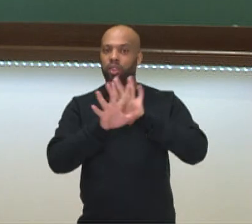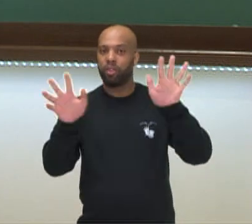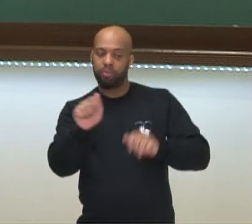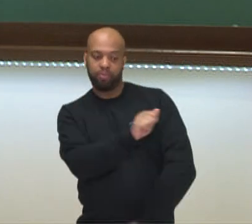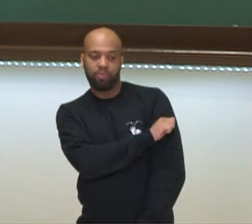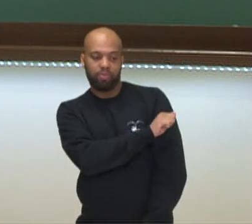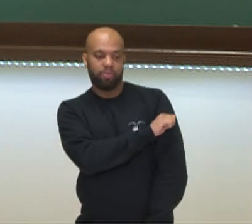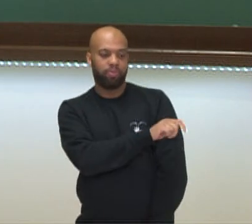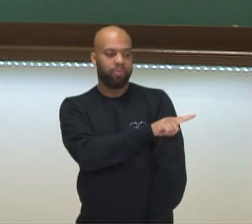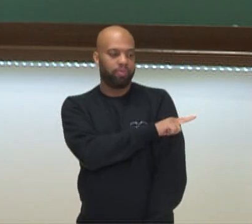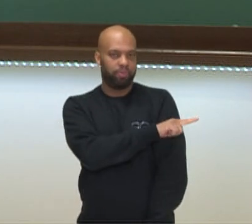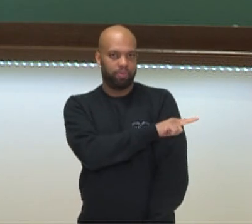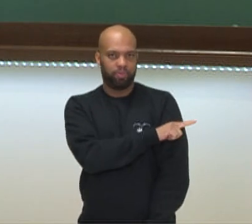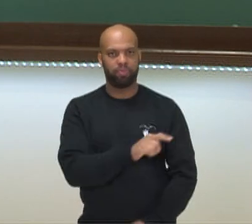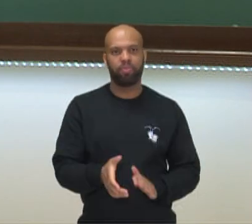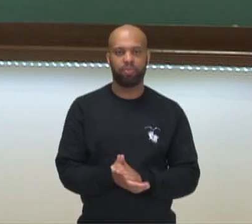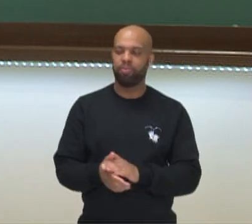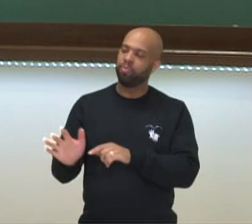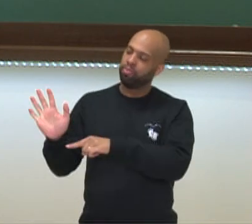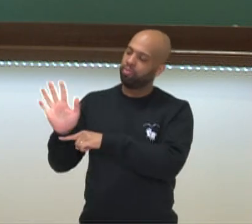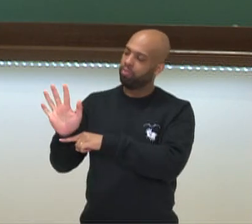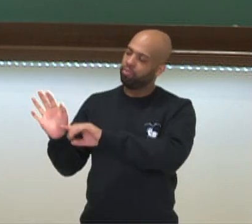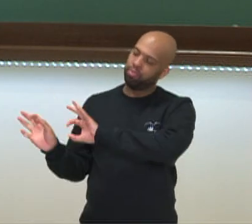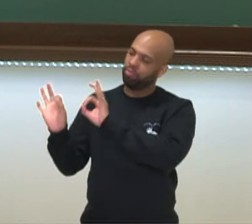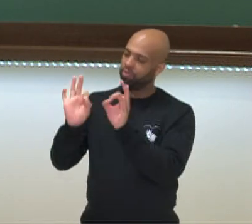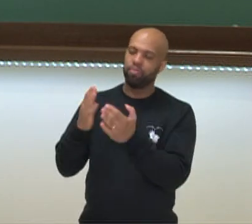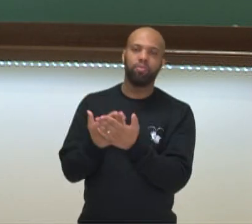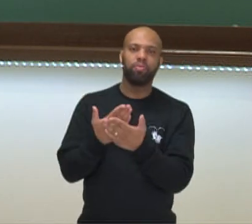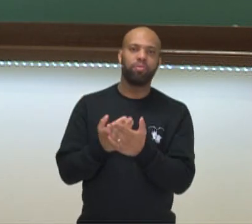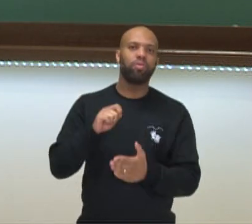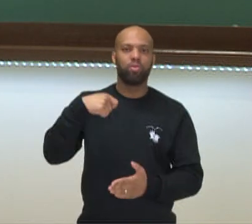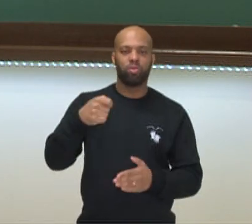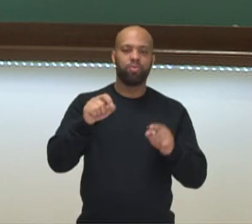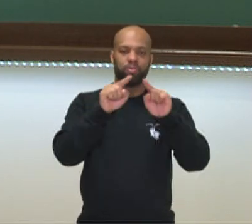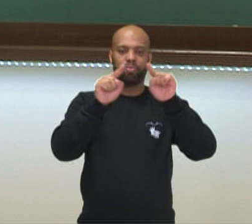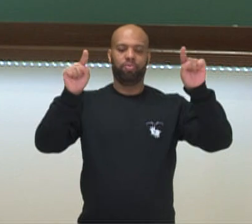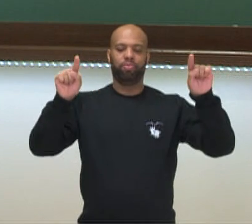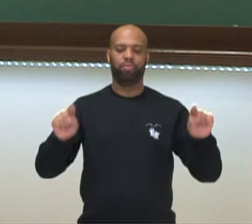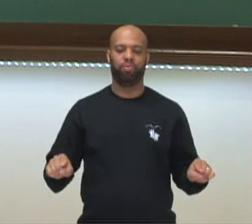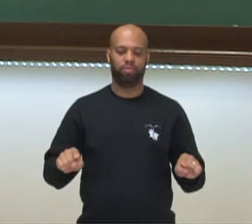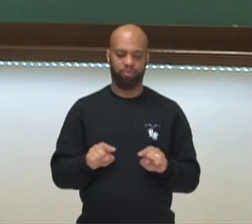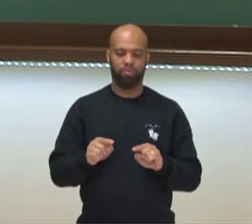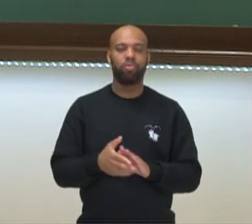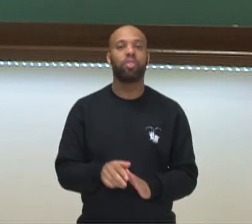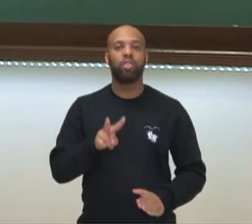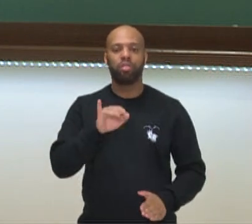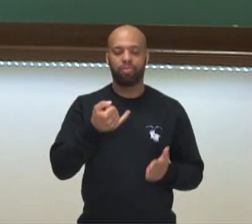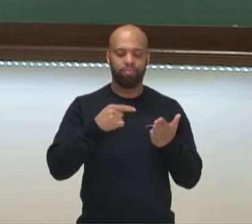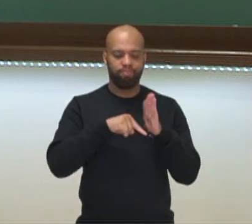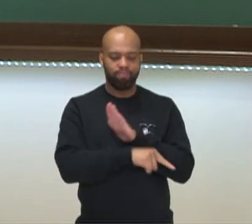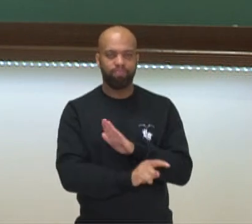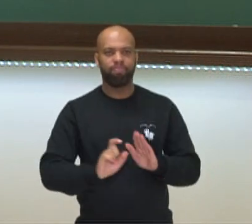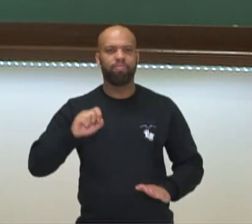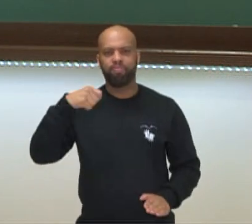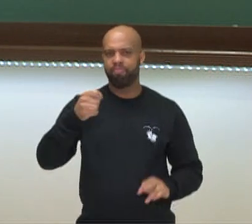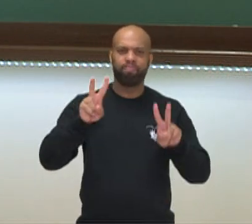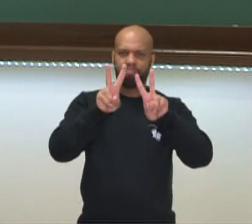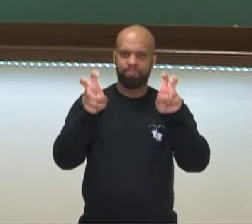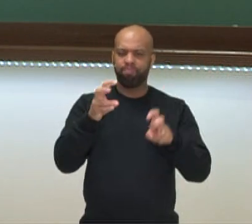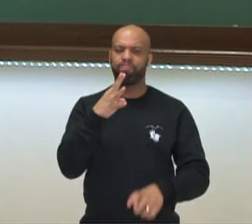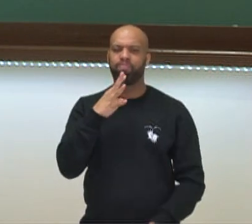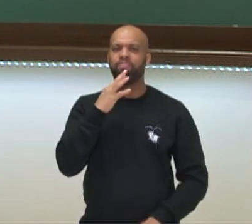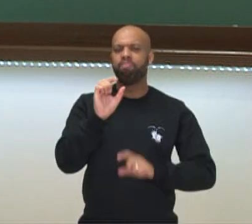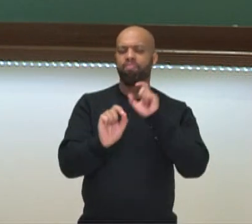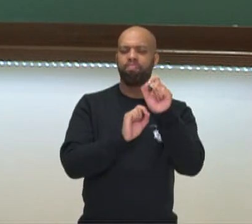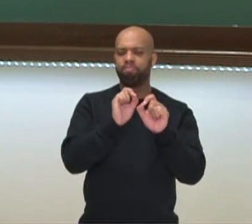Olá, estudantes do 7º ano. Neste vídeo vamos falar sobre charge. Vamos aprofundar um pouquinho para conhecer que